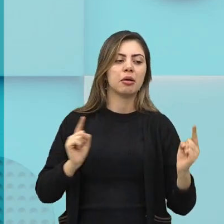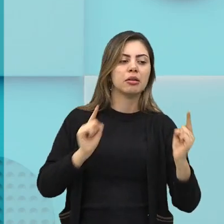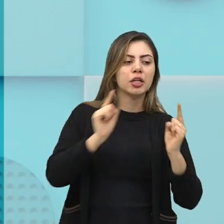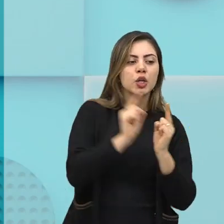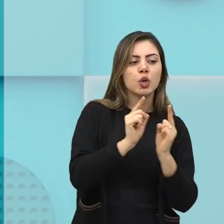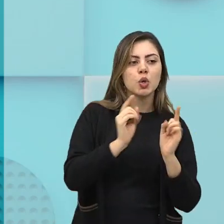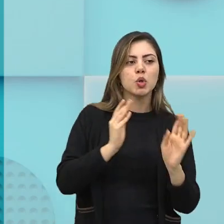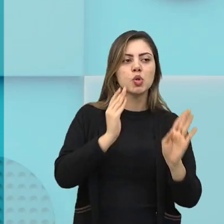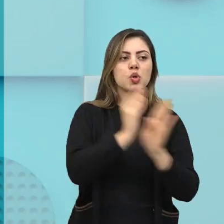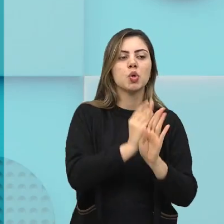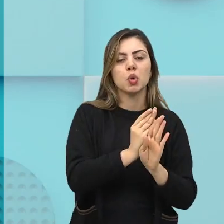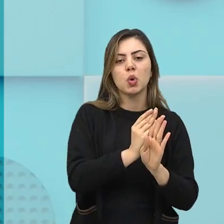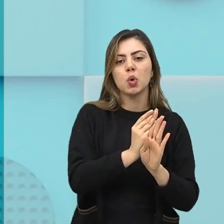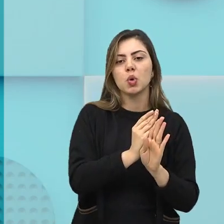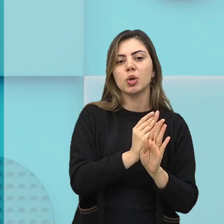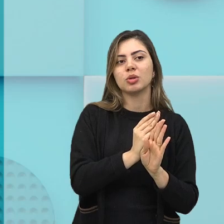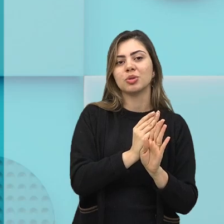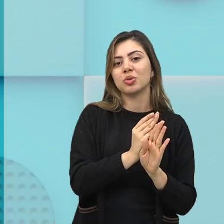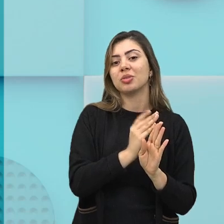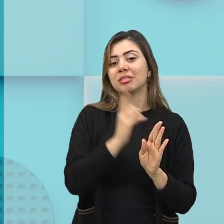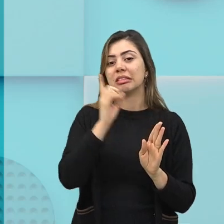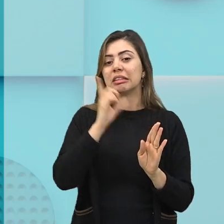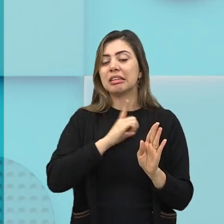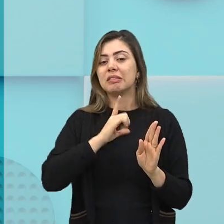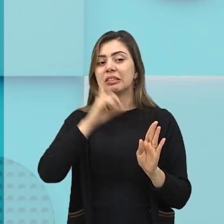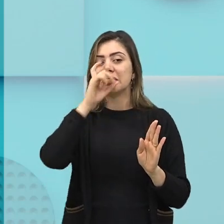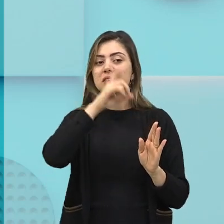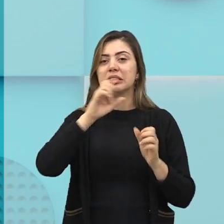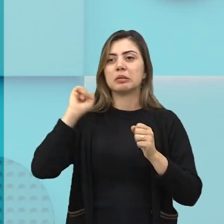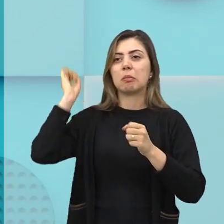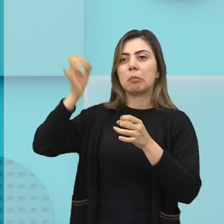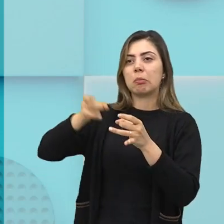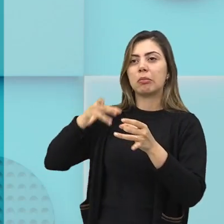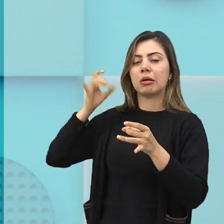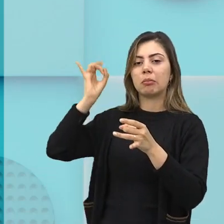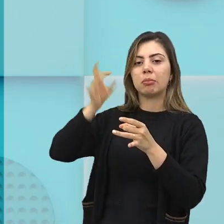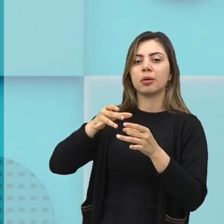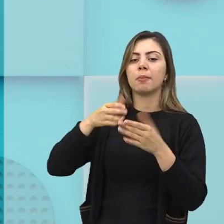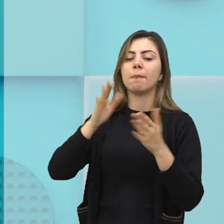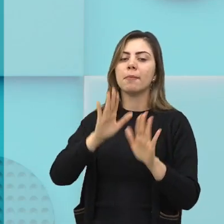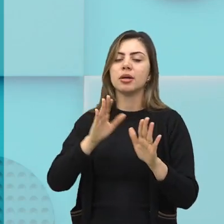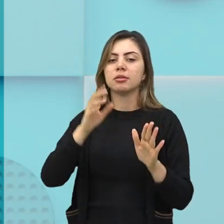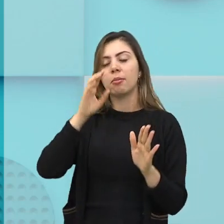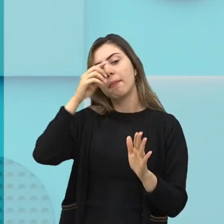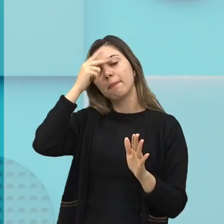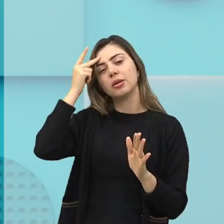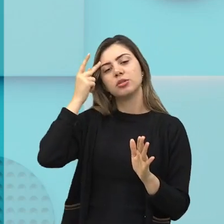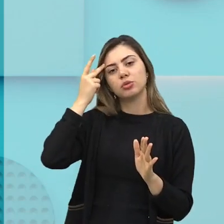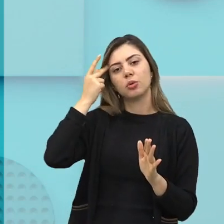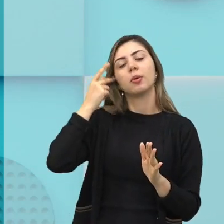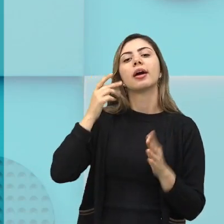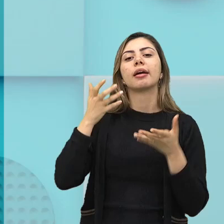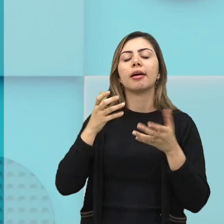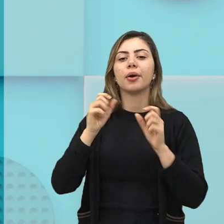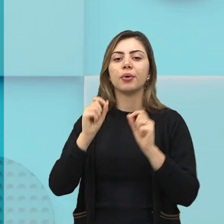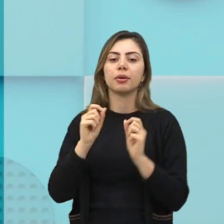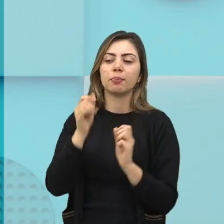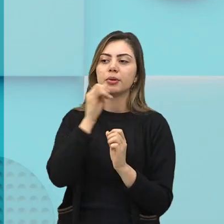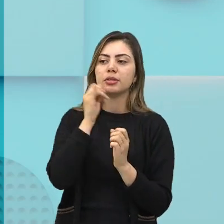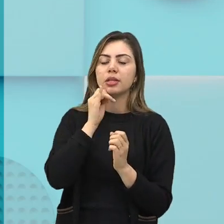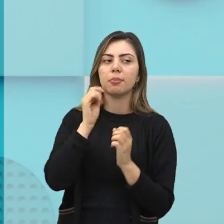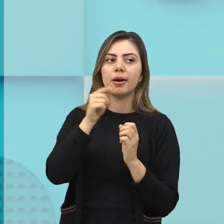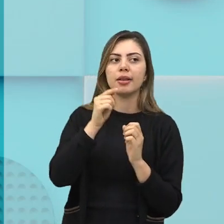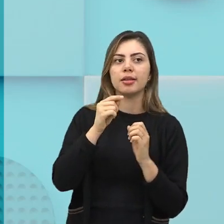é retratada, mas ao mesmo tempo a gente tem a ideia de que, na visão de alguém que quer escrever uma crônica, quer passar uma ideia de aventura, de